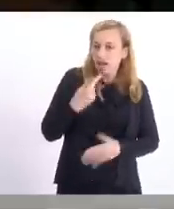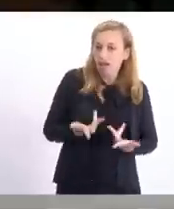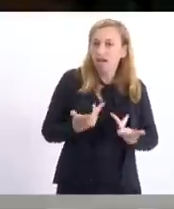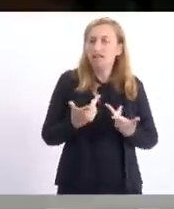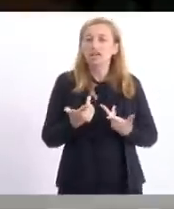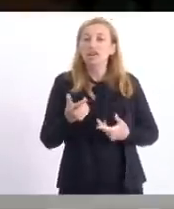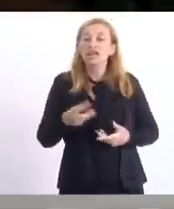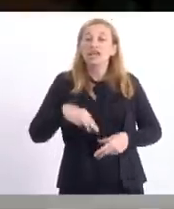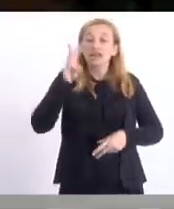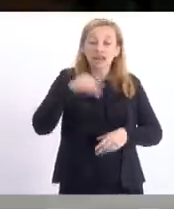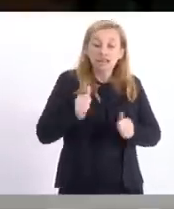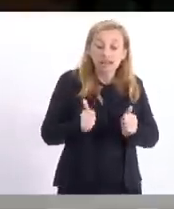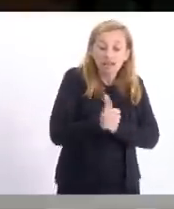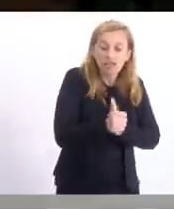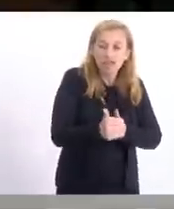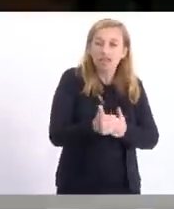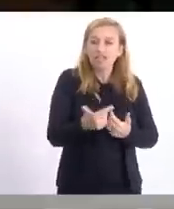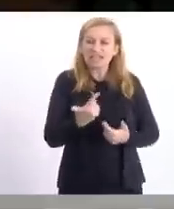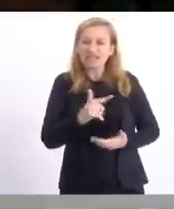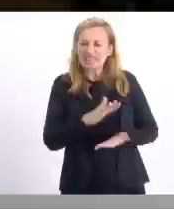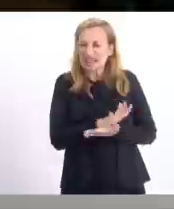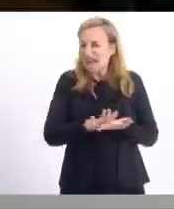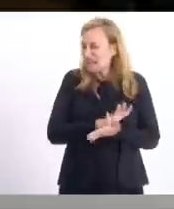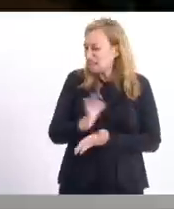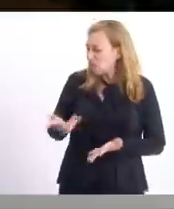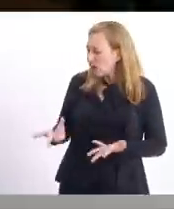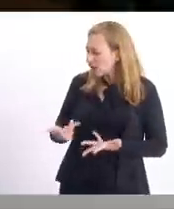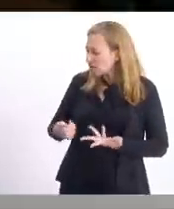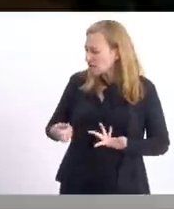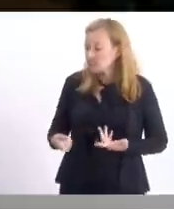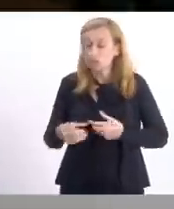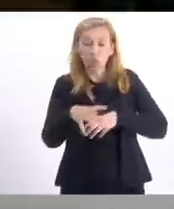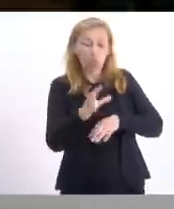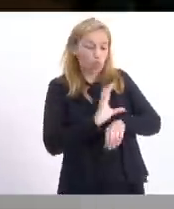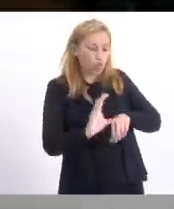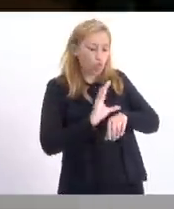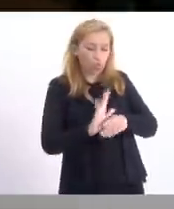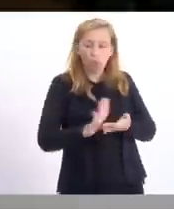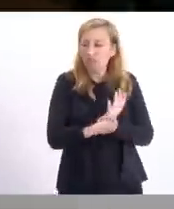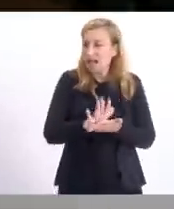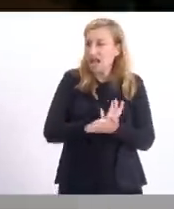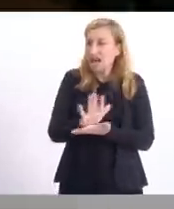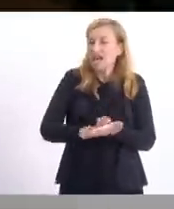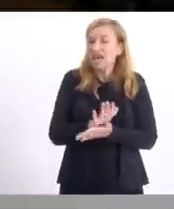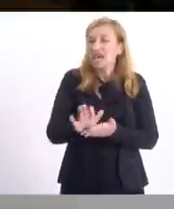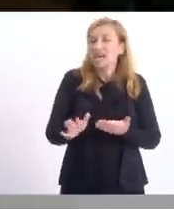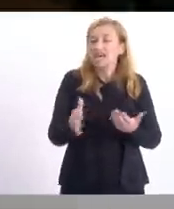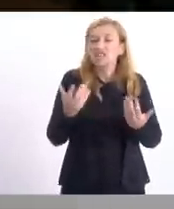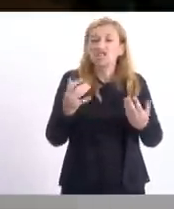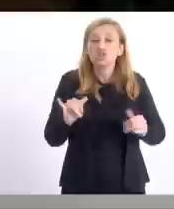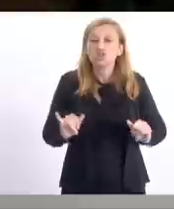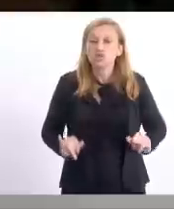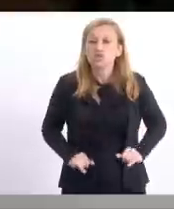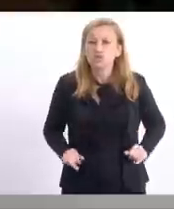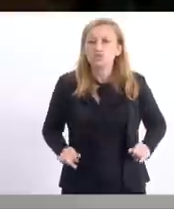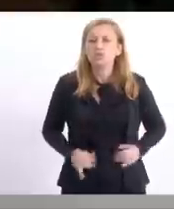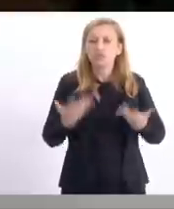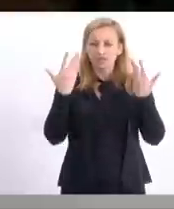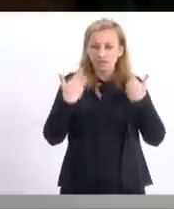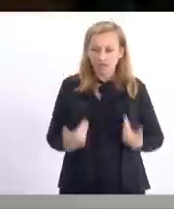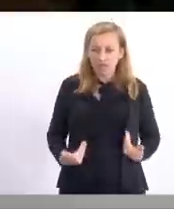tem nada aqui de ter qualificação, de ter curso, não tem nada. É desgaste físico.